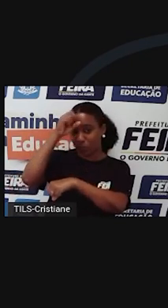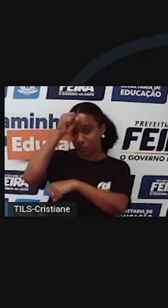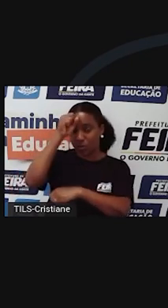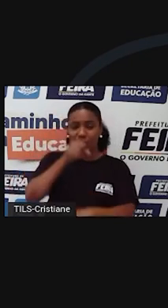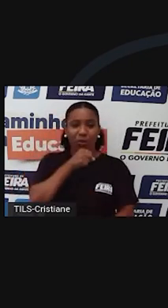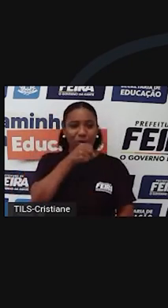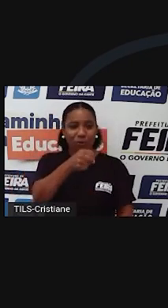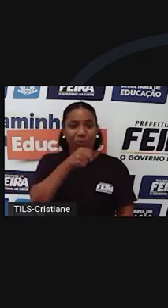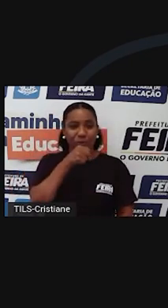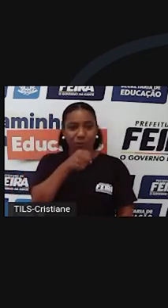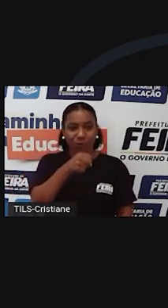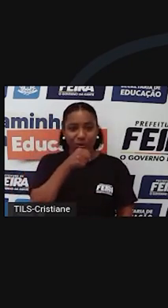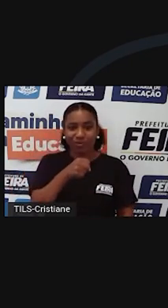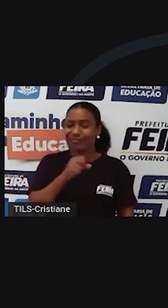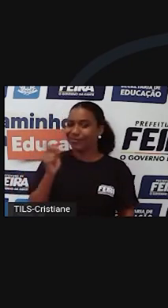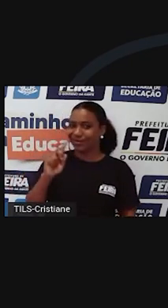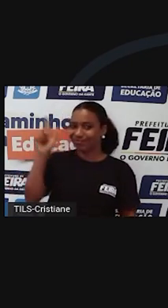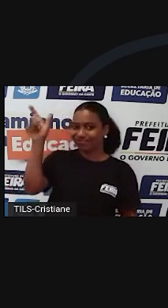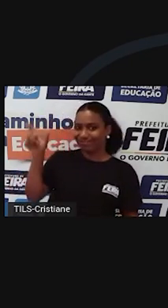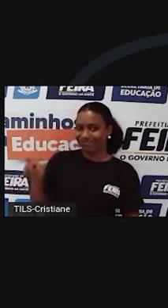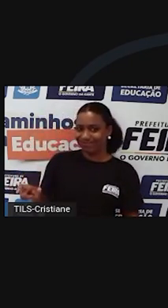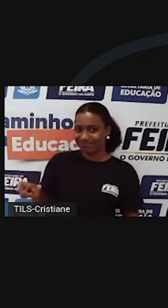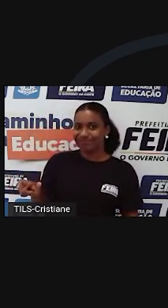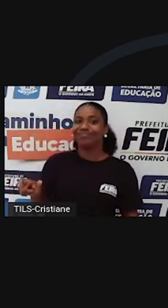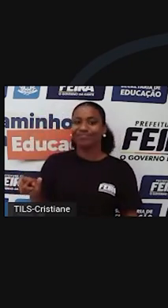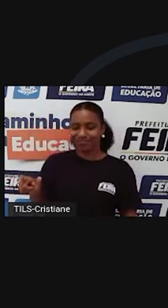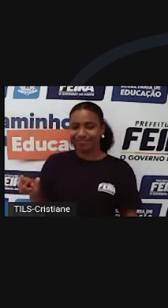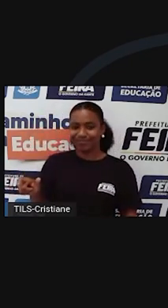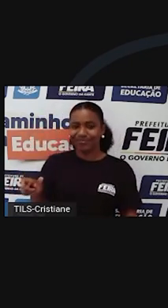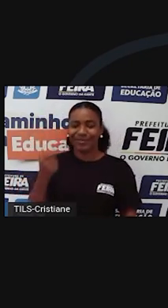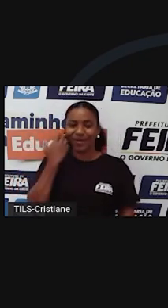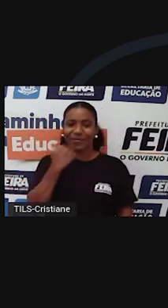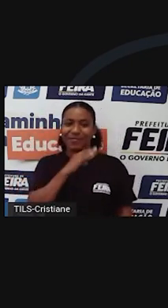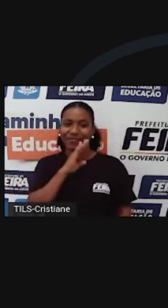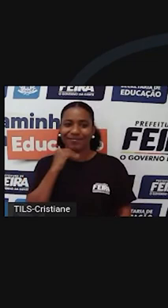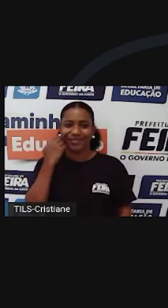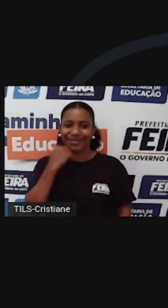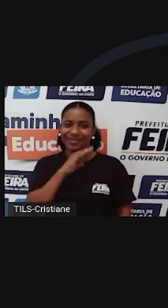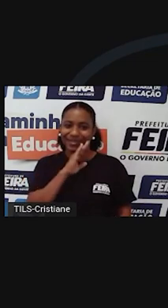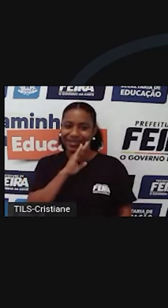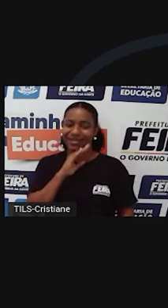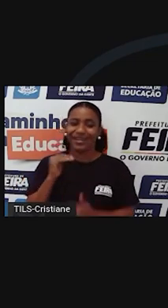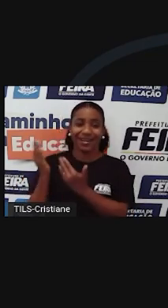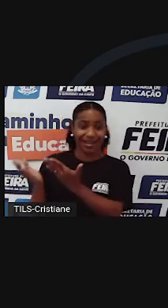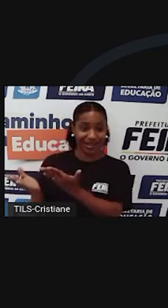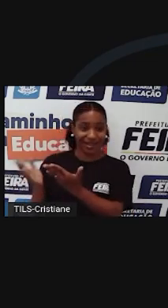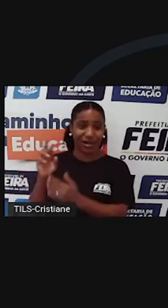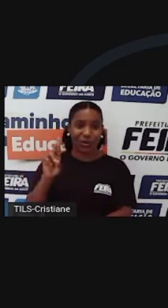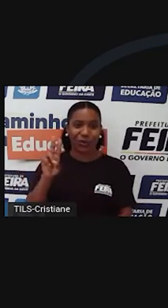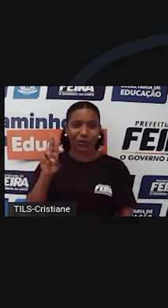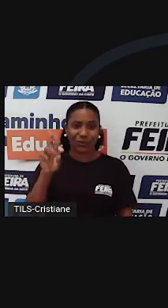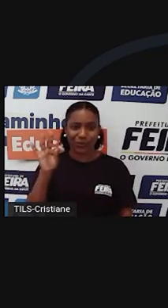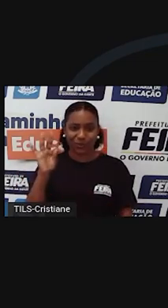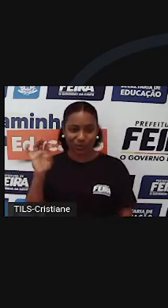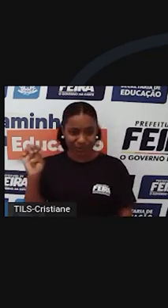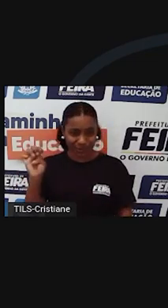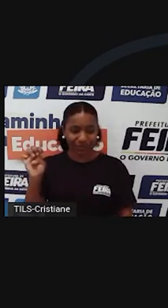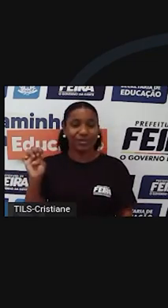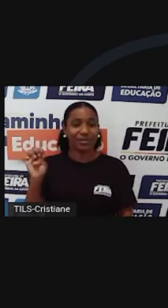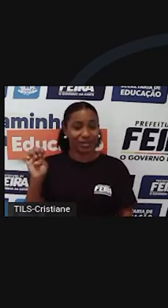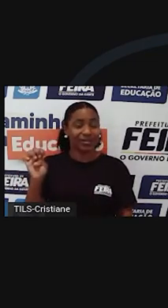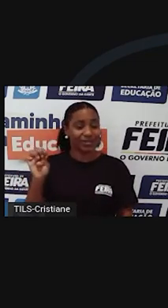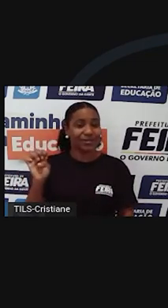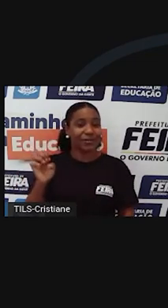uma atriz, se chama Ruth de Souza. A Ruth, eu tive um encontro muito especial com ela por conta dos 120 anos da